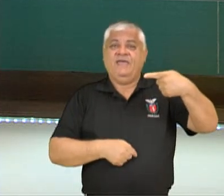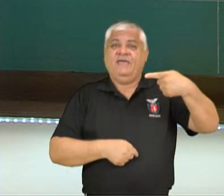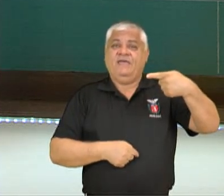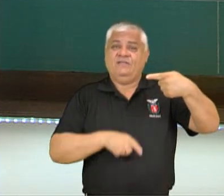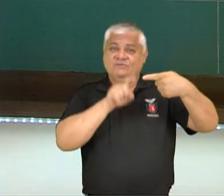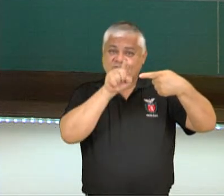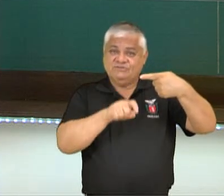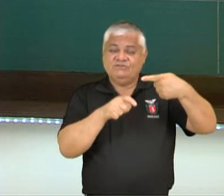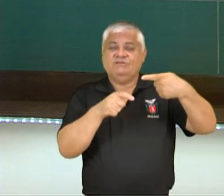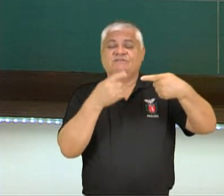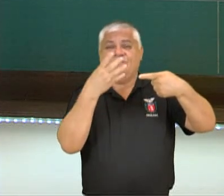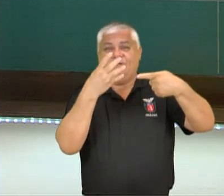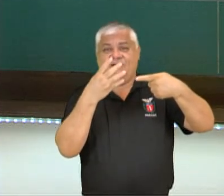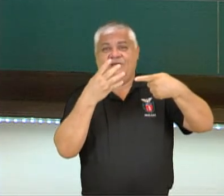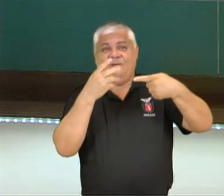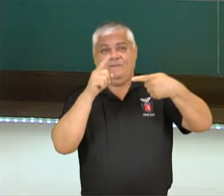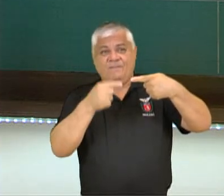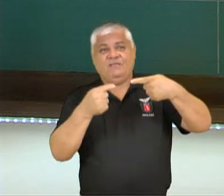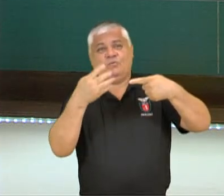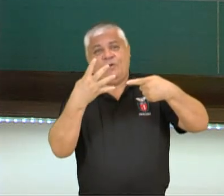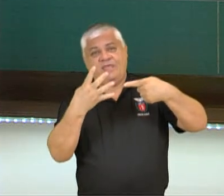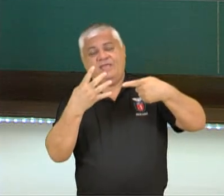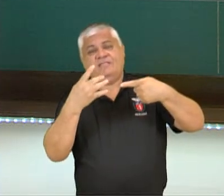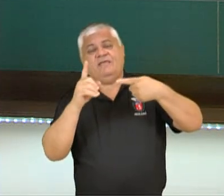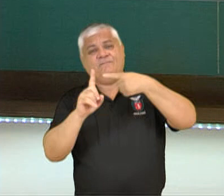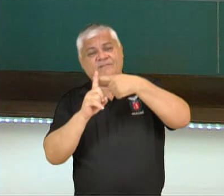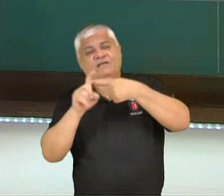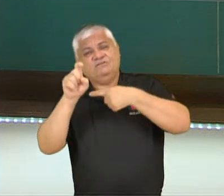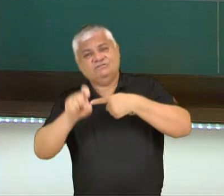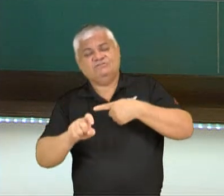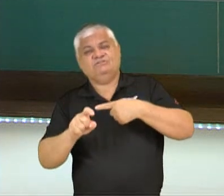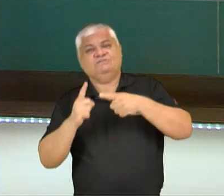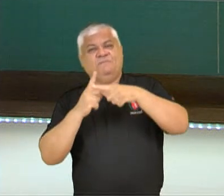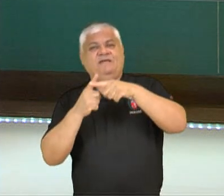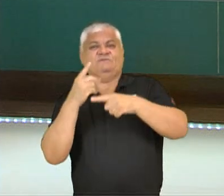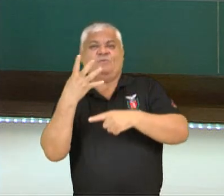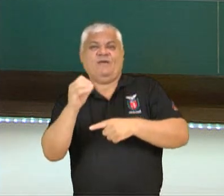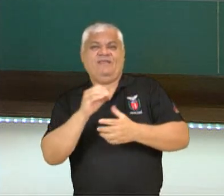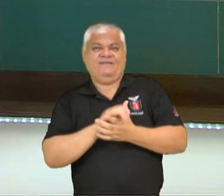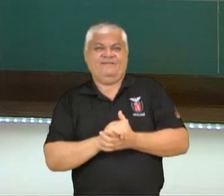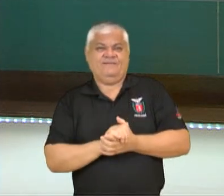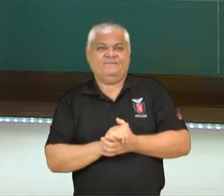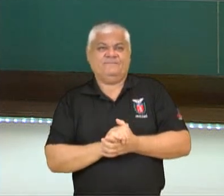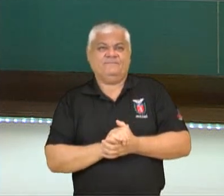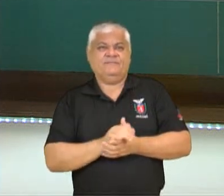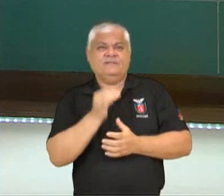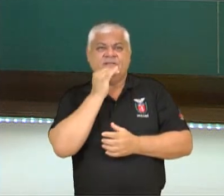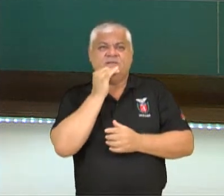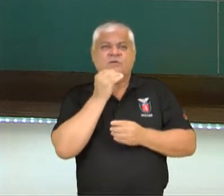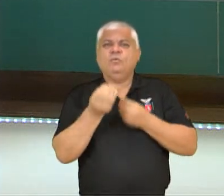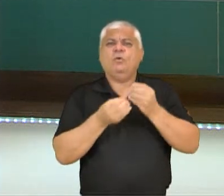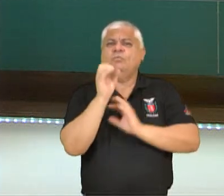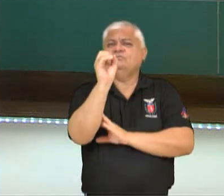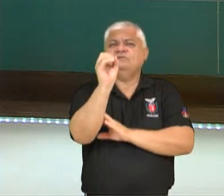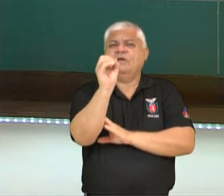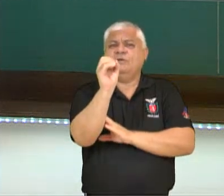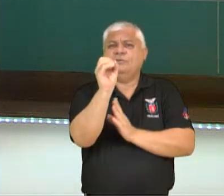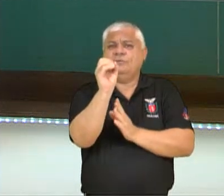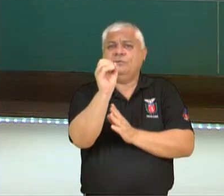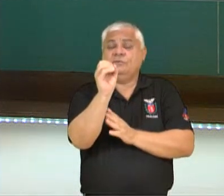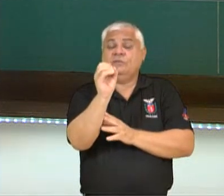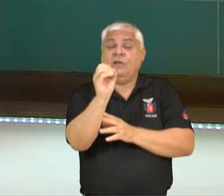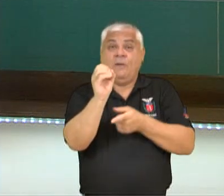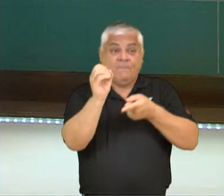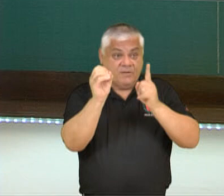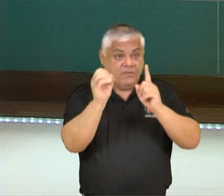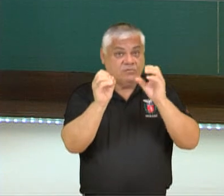pode ser representado por x vezes menos x mais 40. Quando que um produto resulta em zero? Quando o primeiro